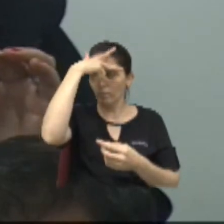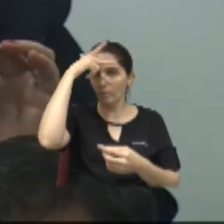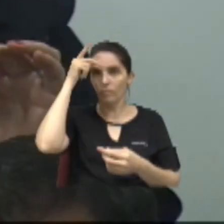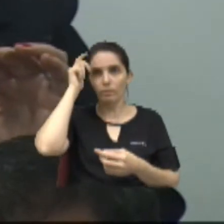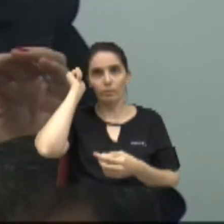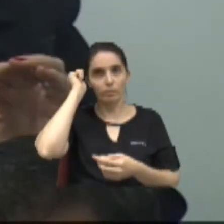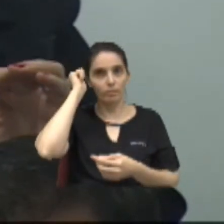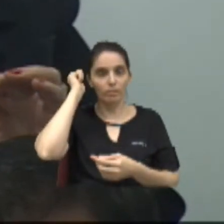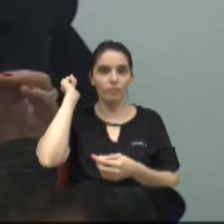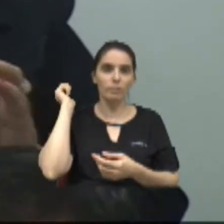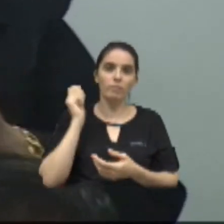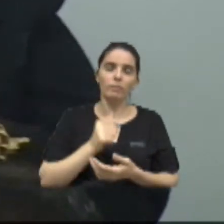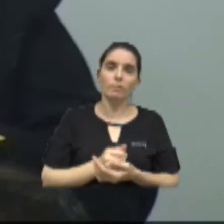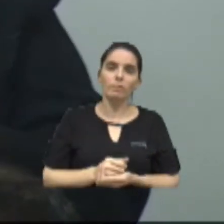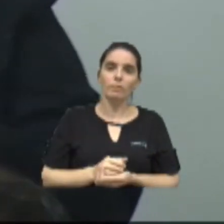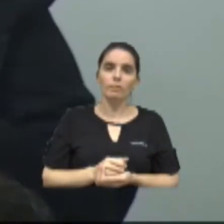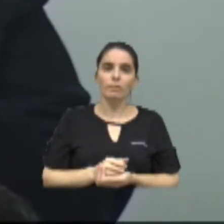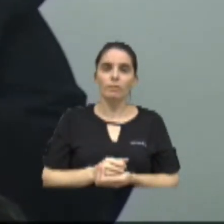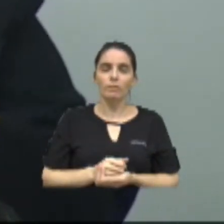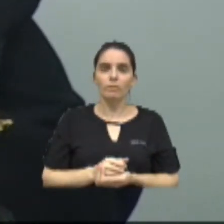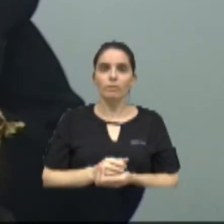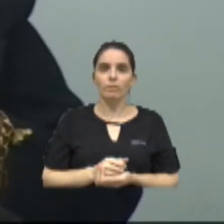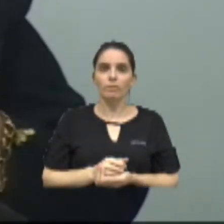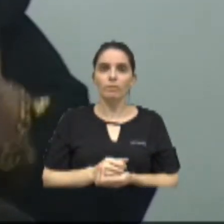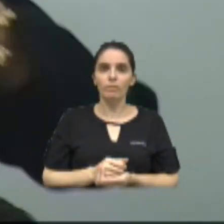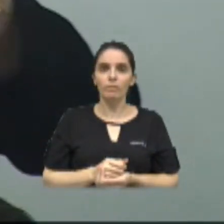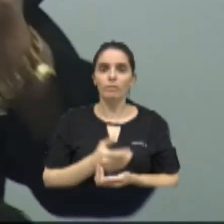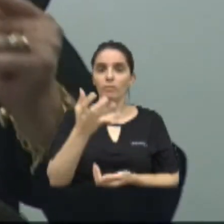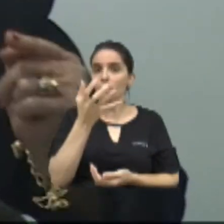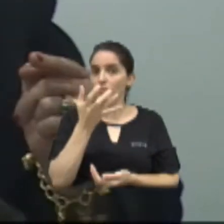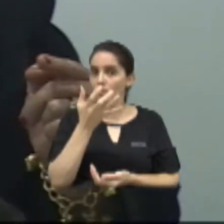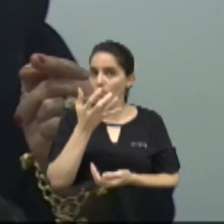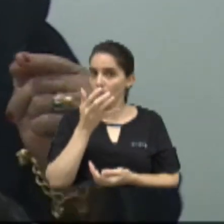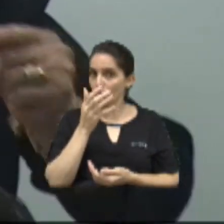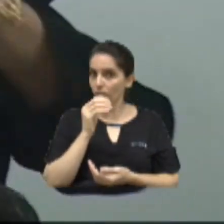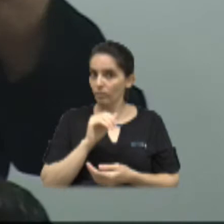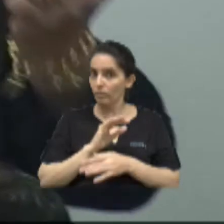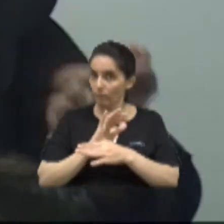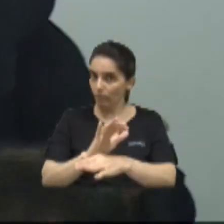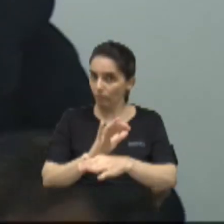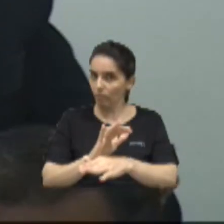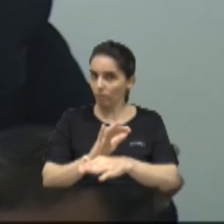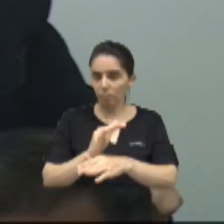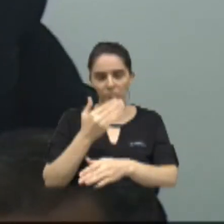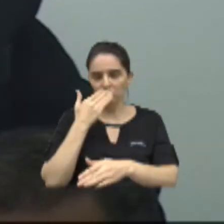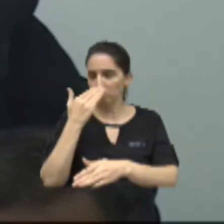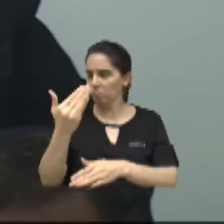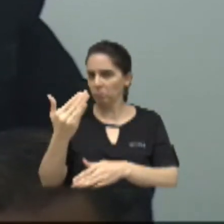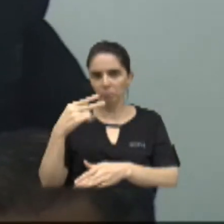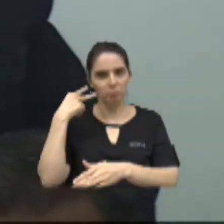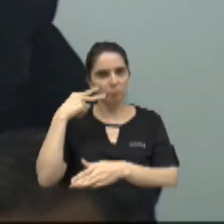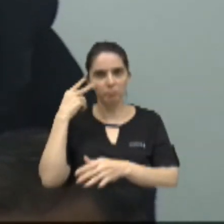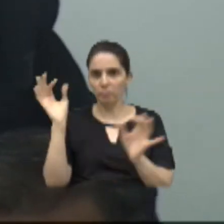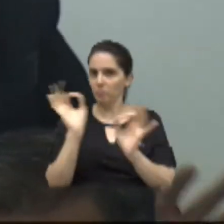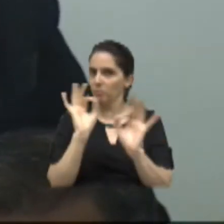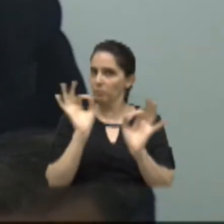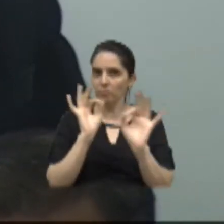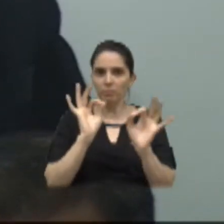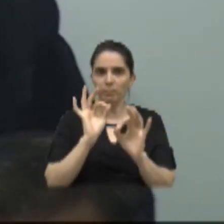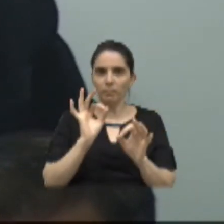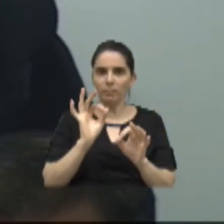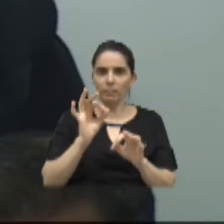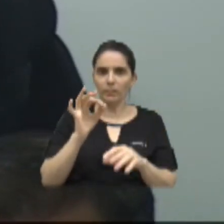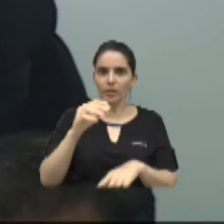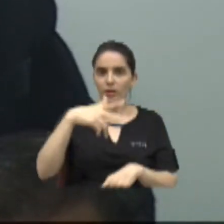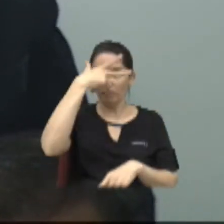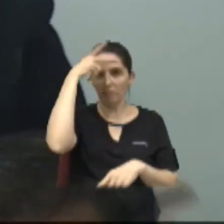executivo, ele tem, se ele quisesse ajuda, ele nos procurava. Ele não nos procura. Ele mete a caneta e